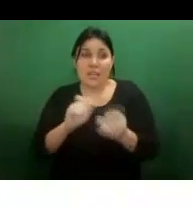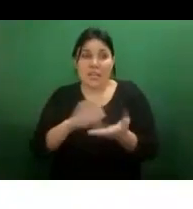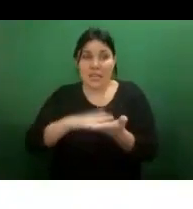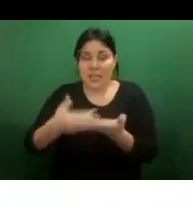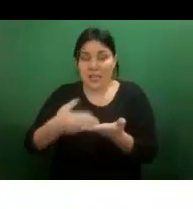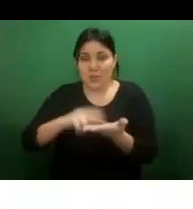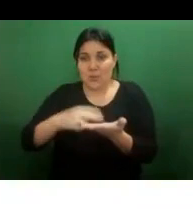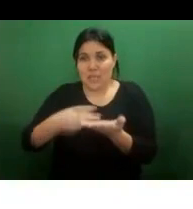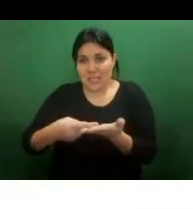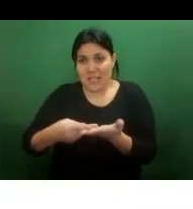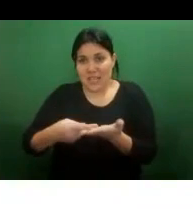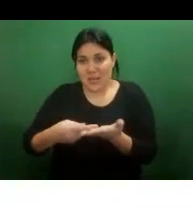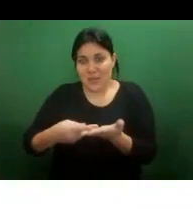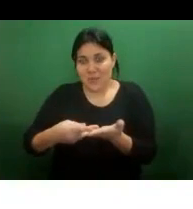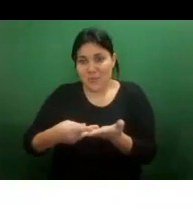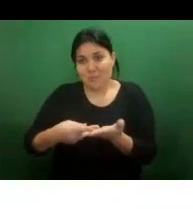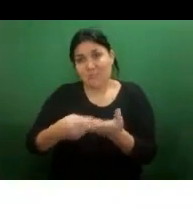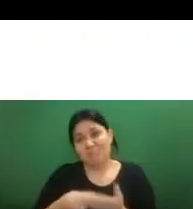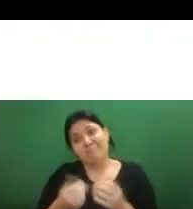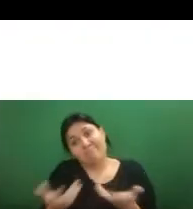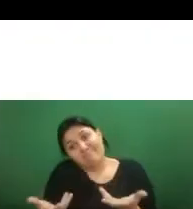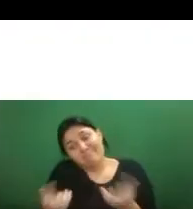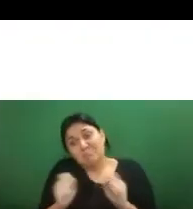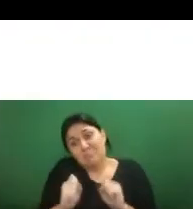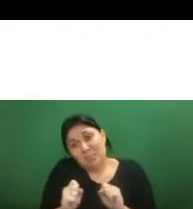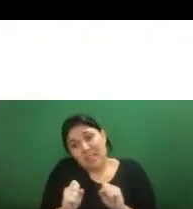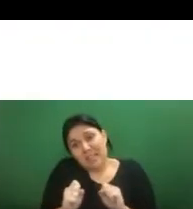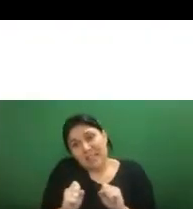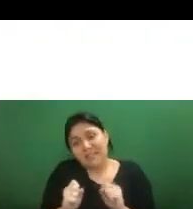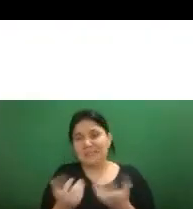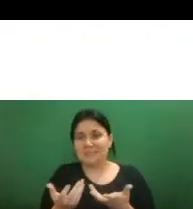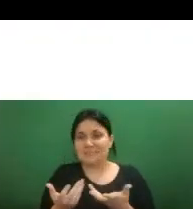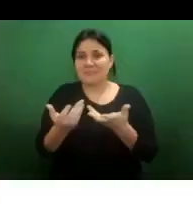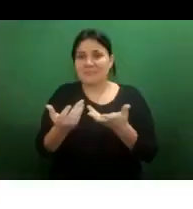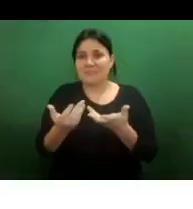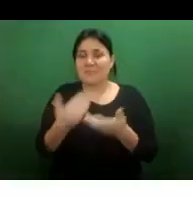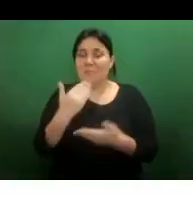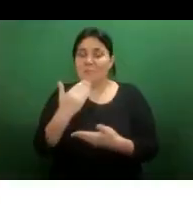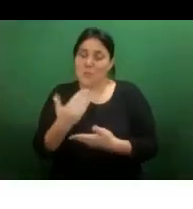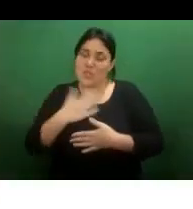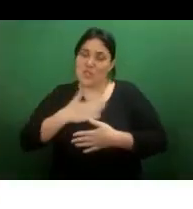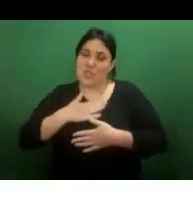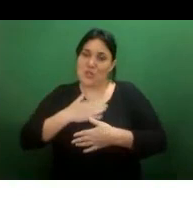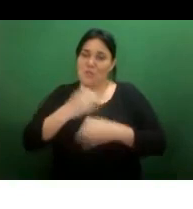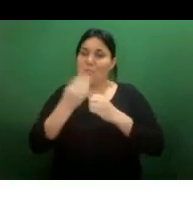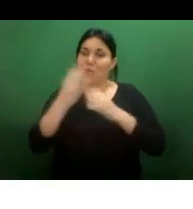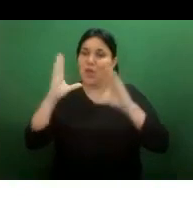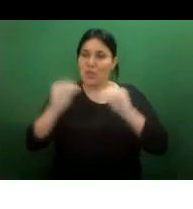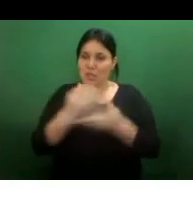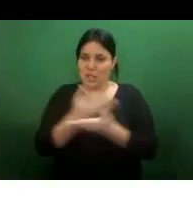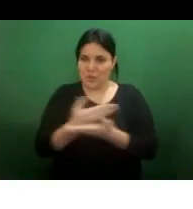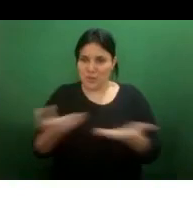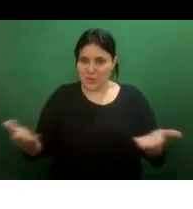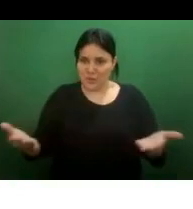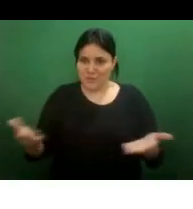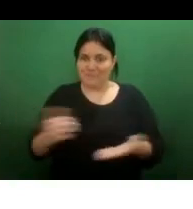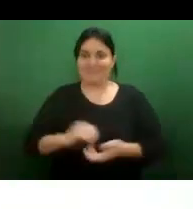aqui o meu pedido, se puderem fazer. Tá bem, pessoal? Muito obrigada, uma boa noite a todos.